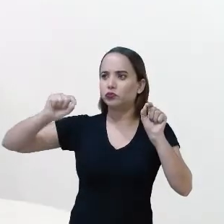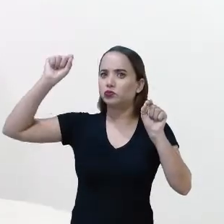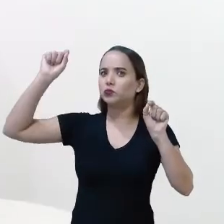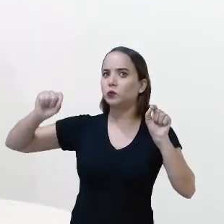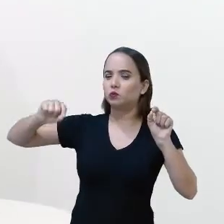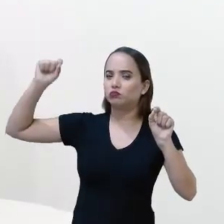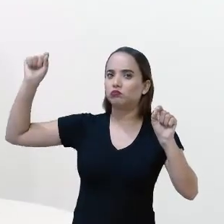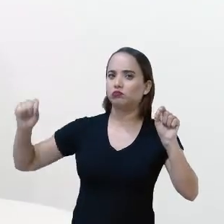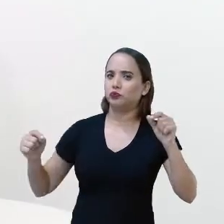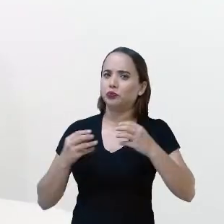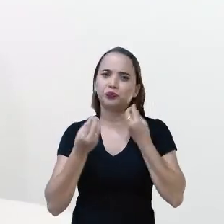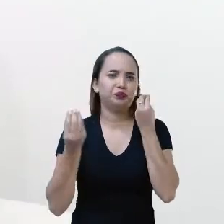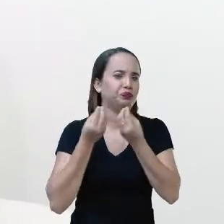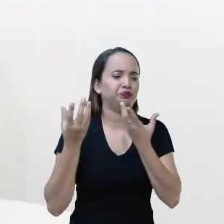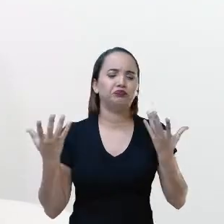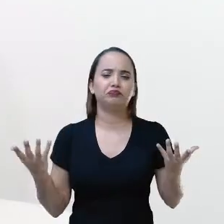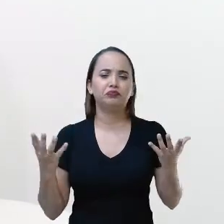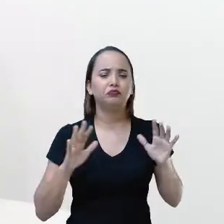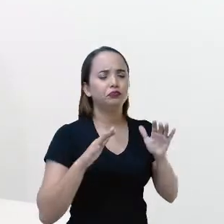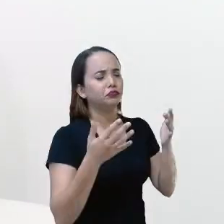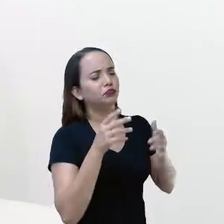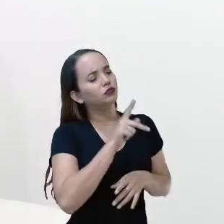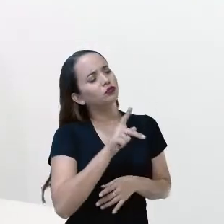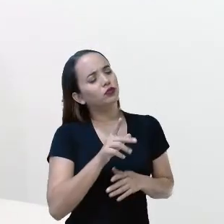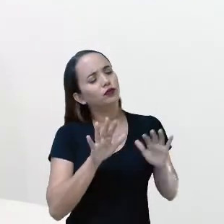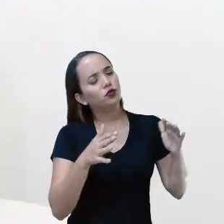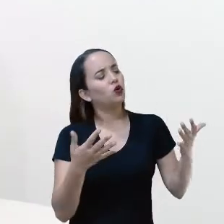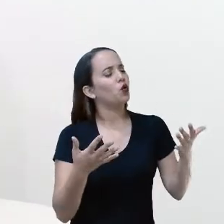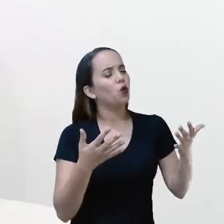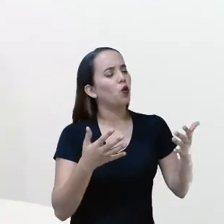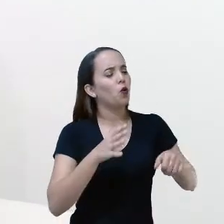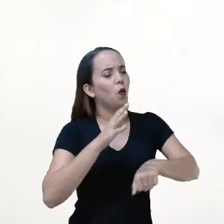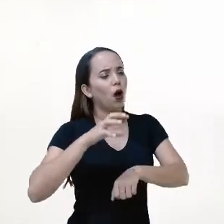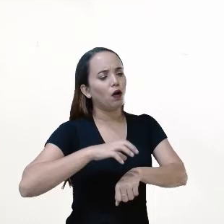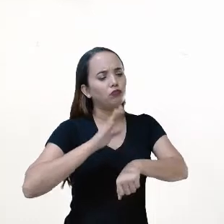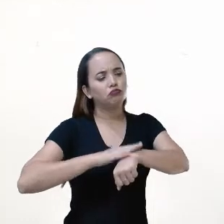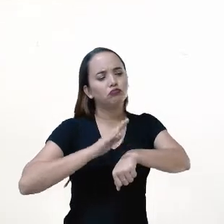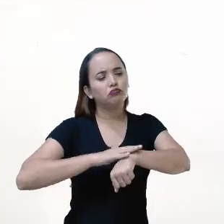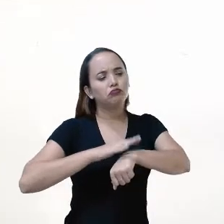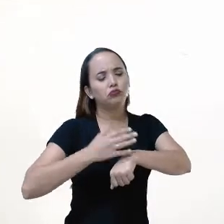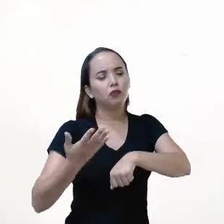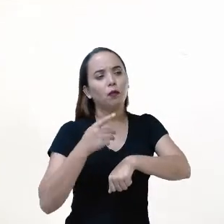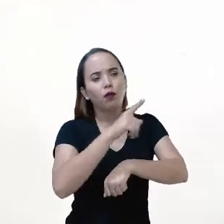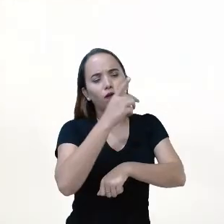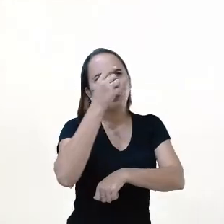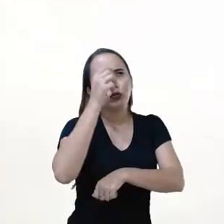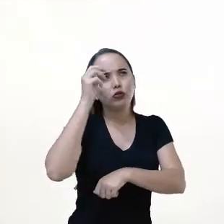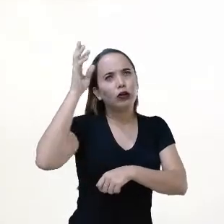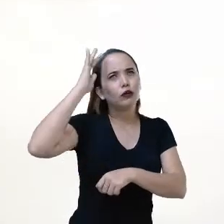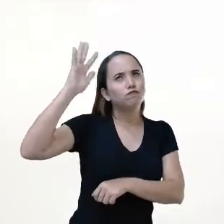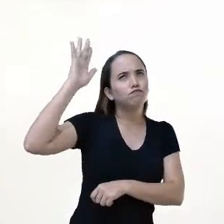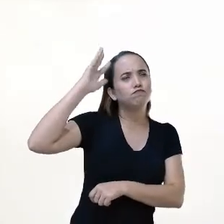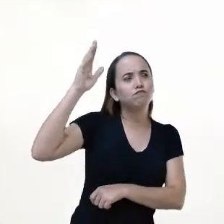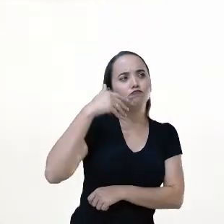teria aí uma situação do cotidiano que a senhora está aí, de repente, consegue visualizar